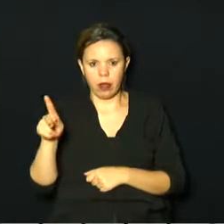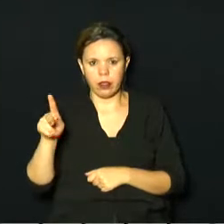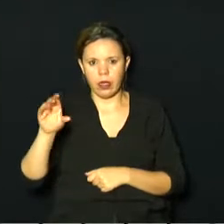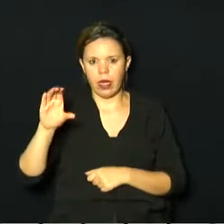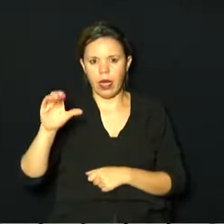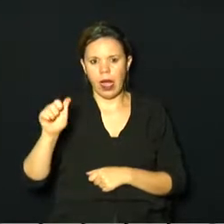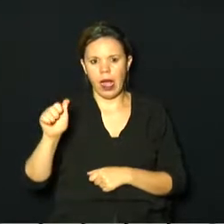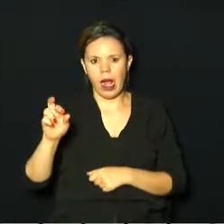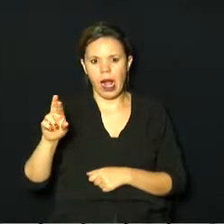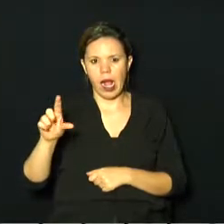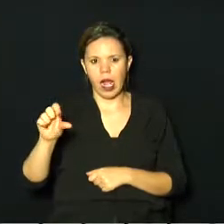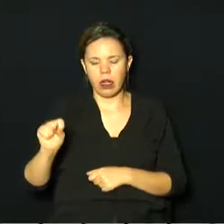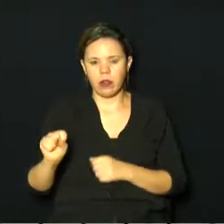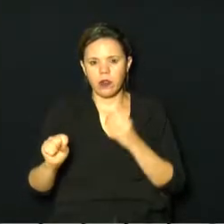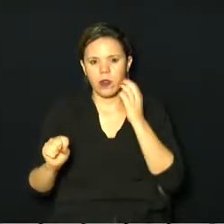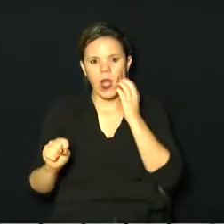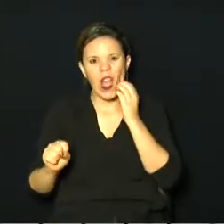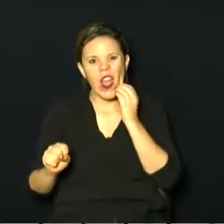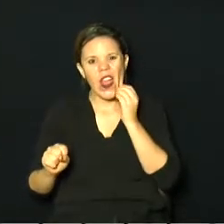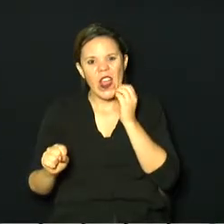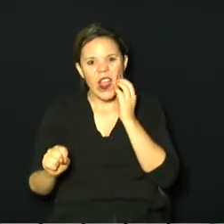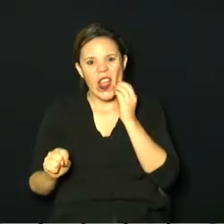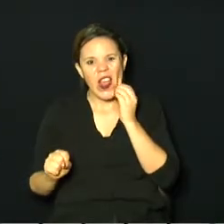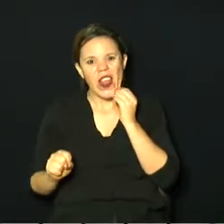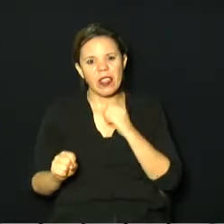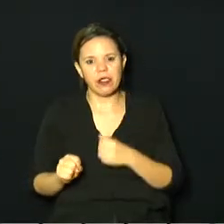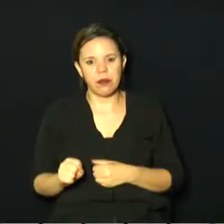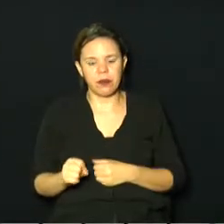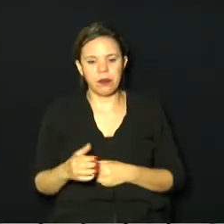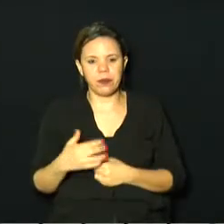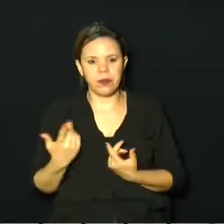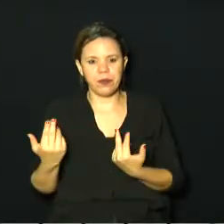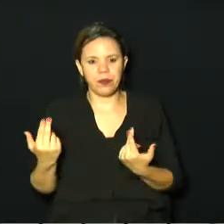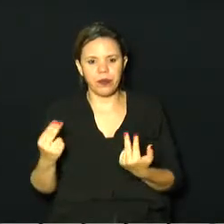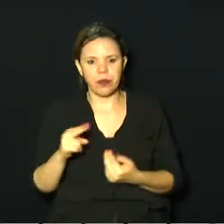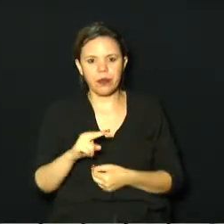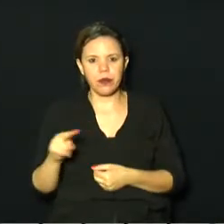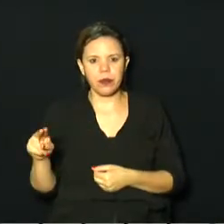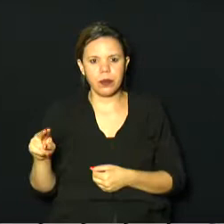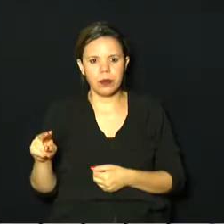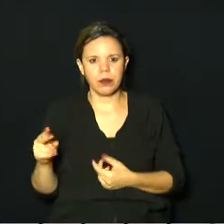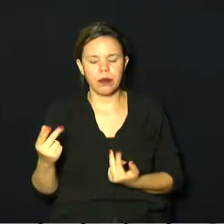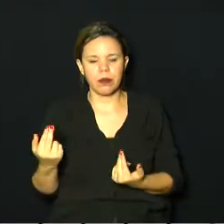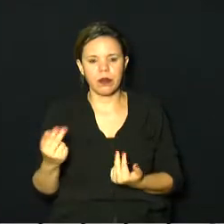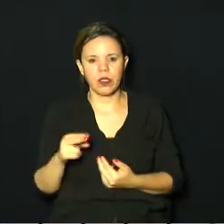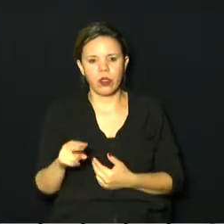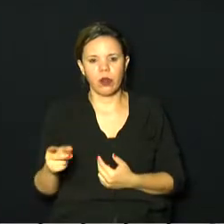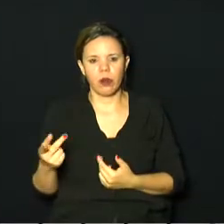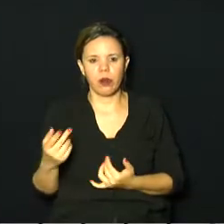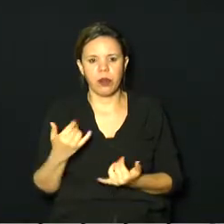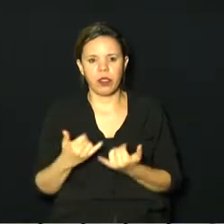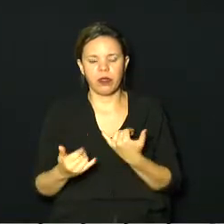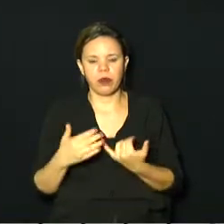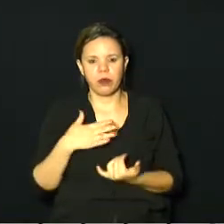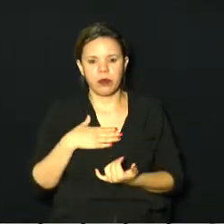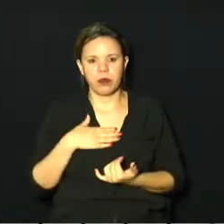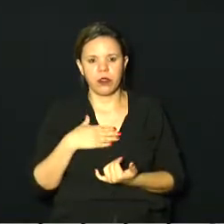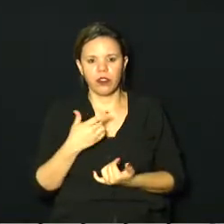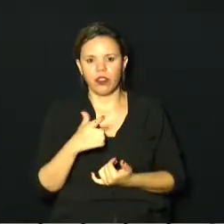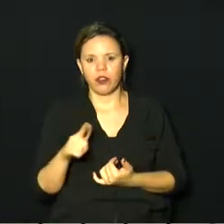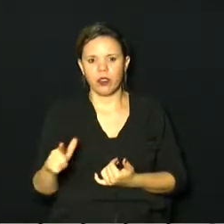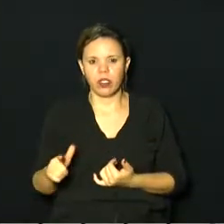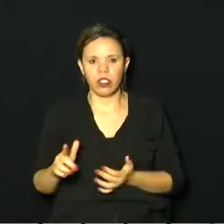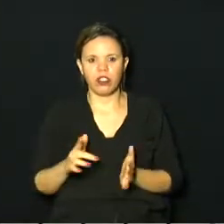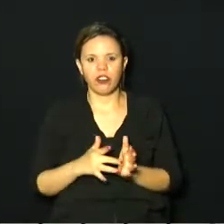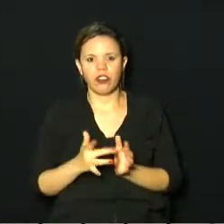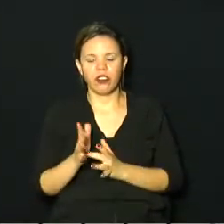Carlos Roberto Oliveira Jesus, meu xará. Eu também sou Carlos Roberto de Oliveira, só não tem Jesus no nome, está